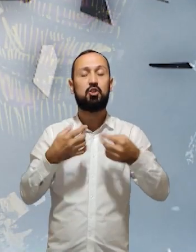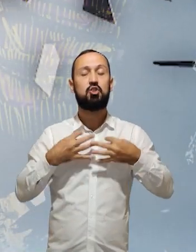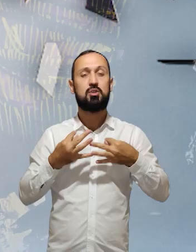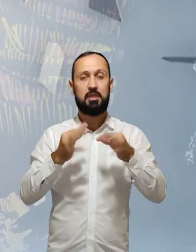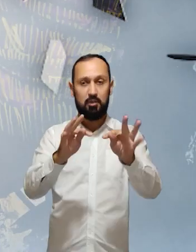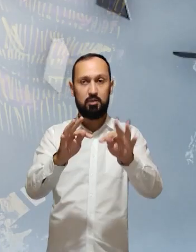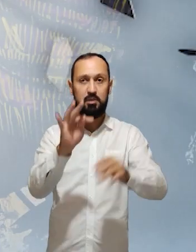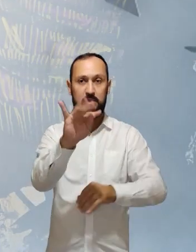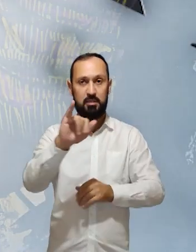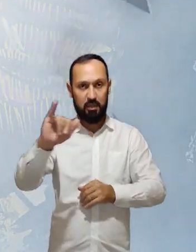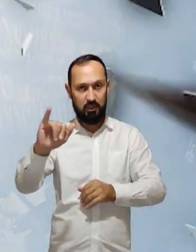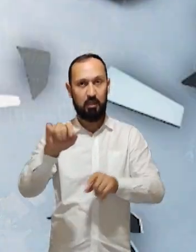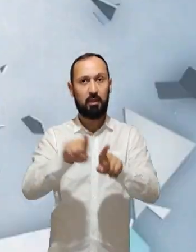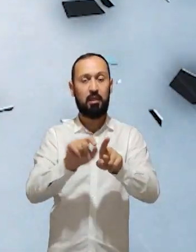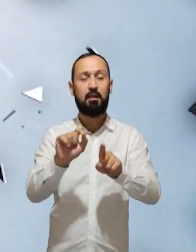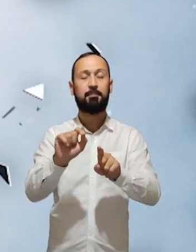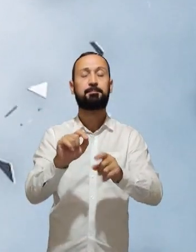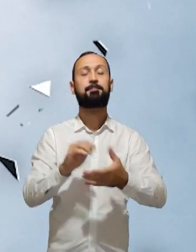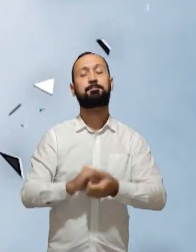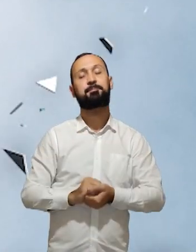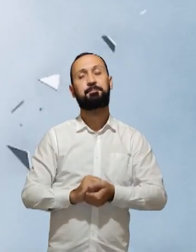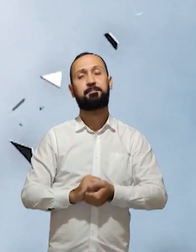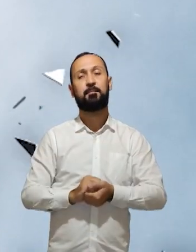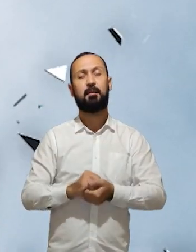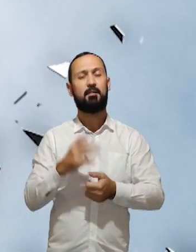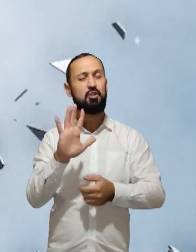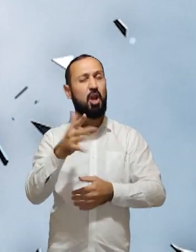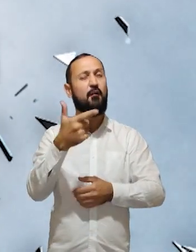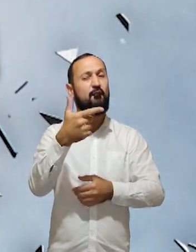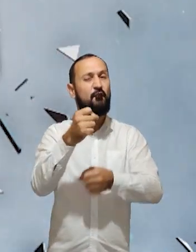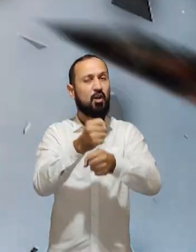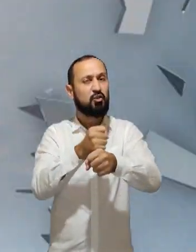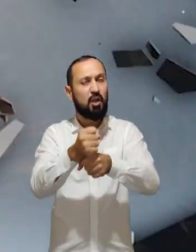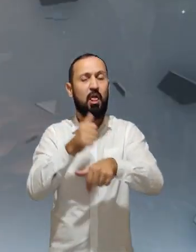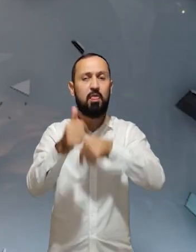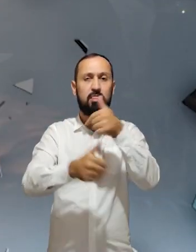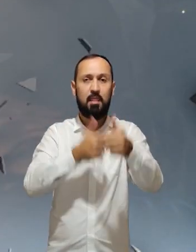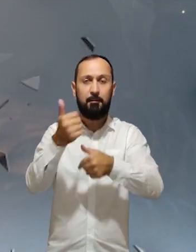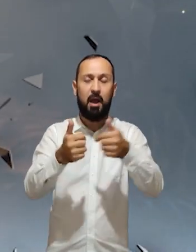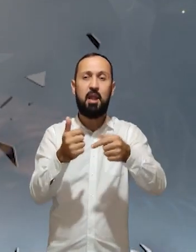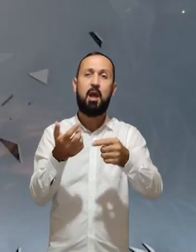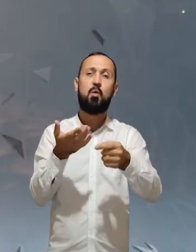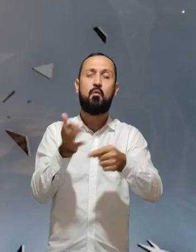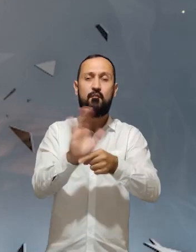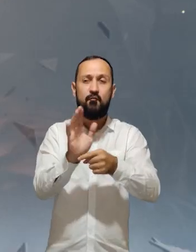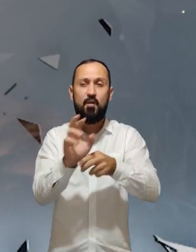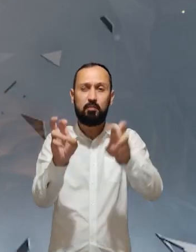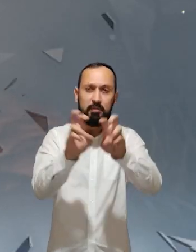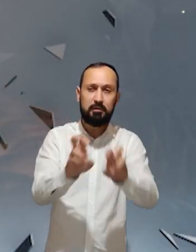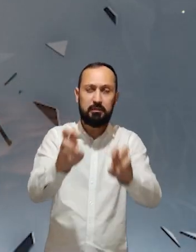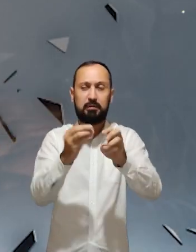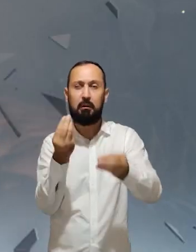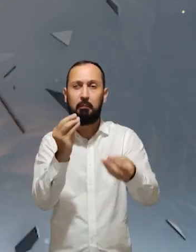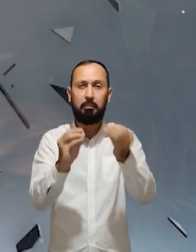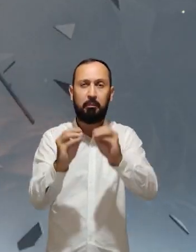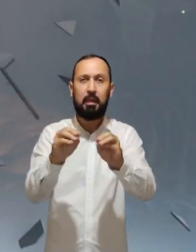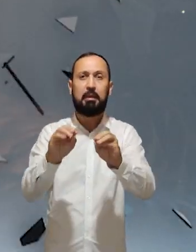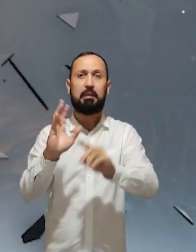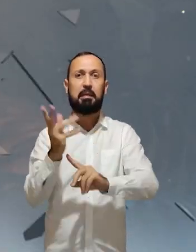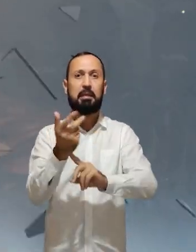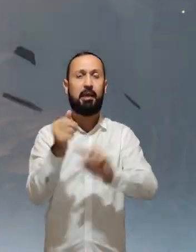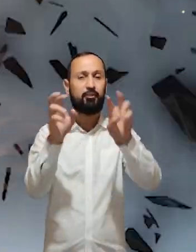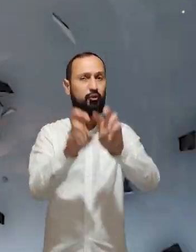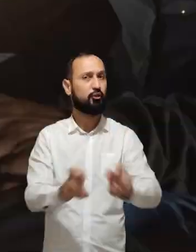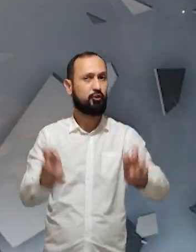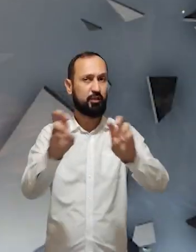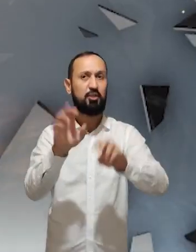pela UCDB e em Arquitetura e Urbanismo pela UFMS. Há 20 anos trabalha com animação gráfica, montagens